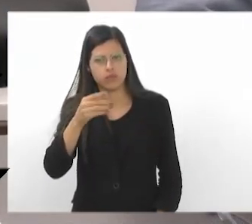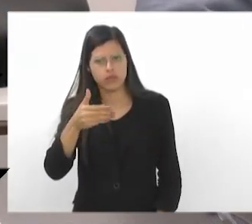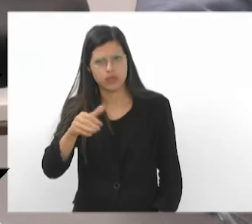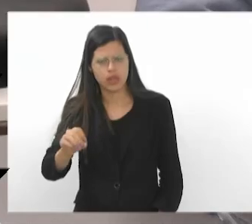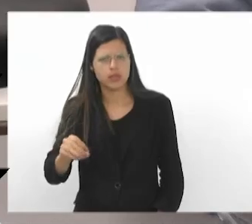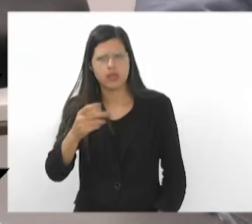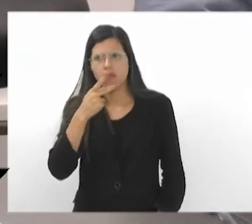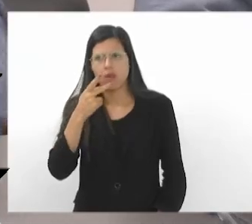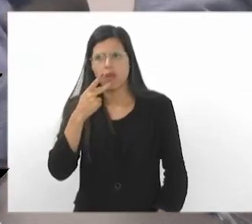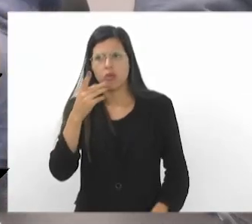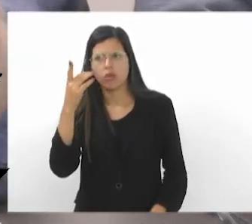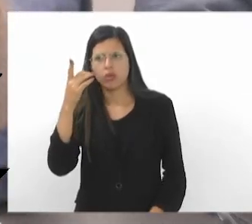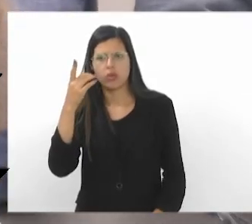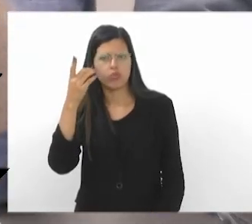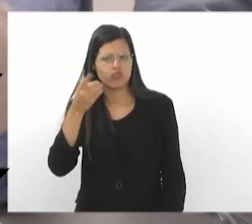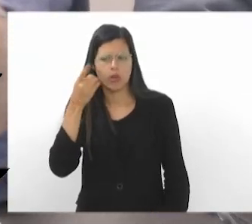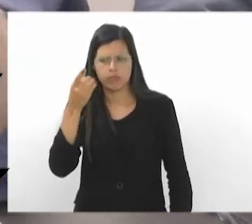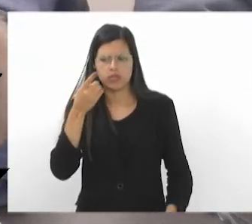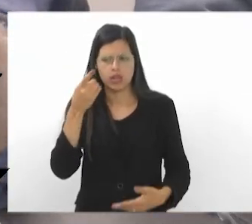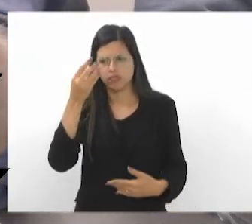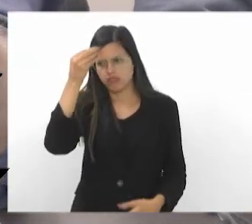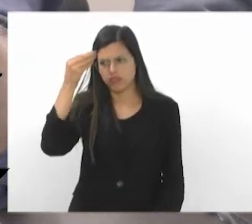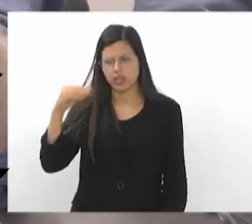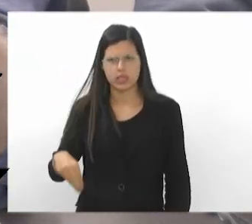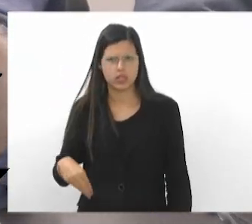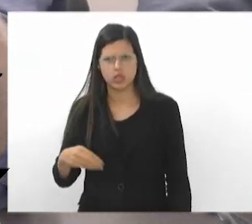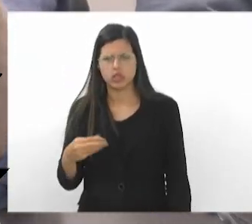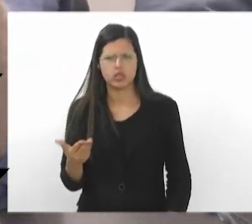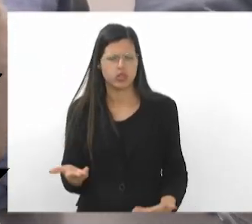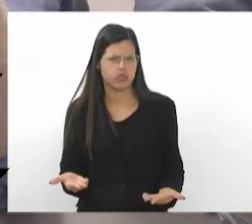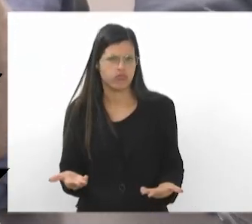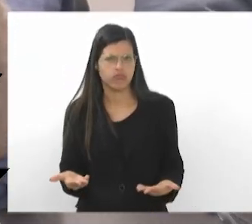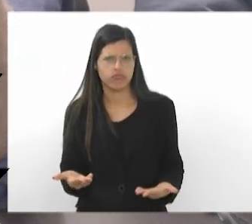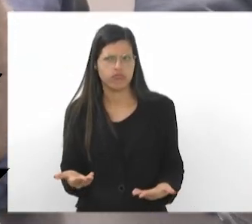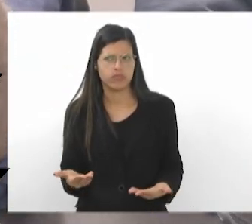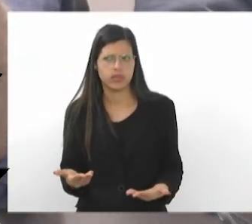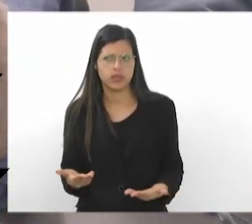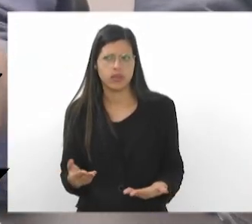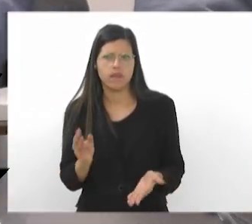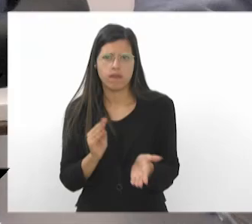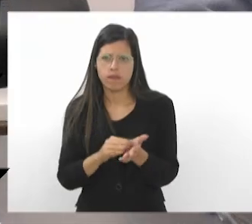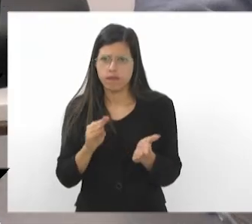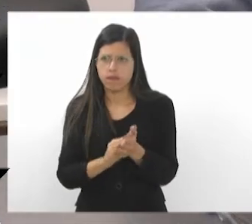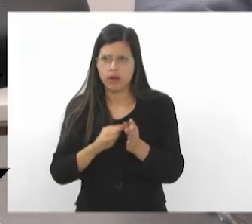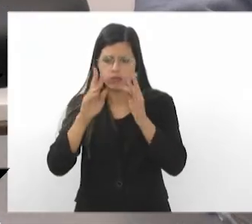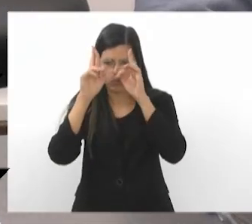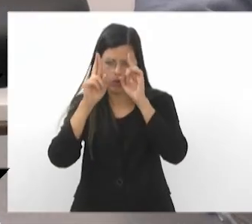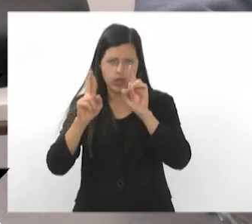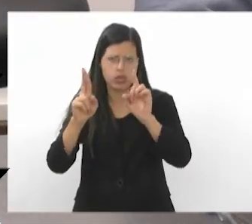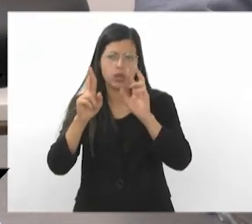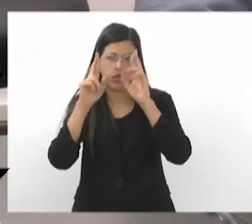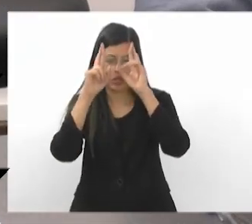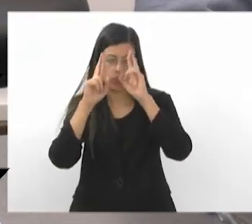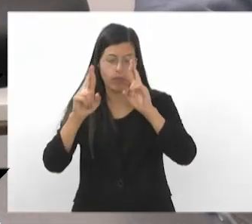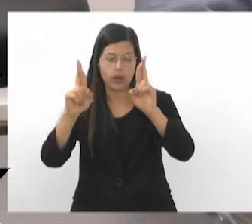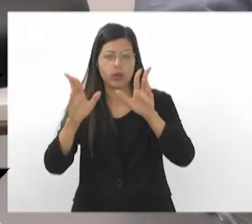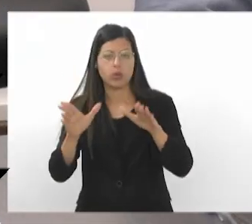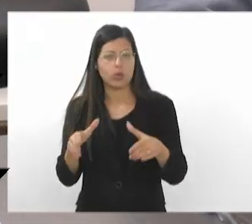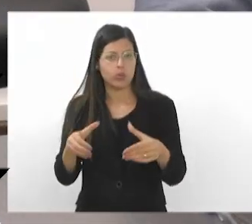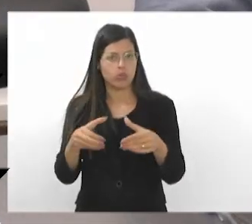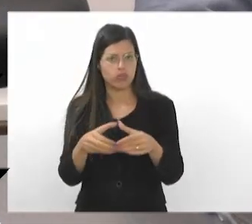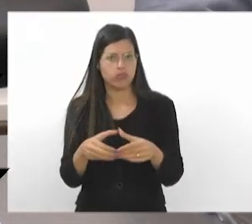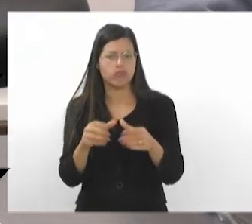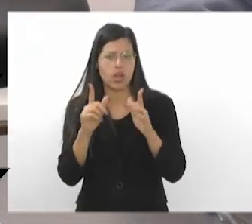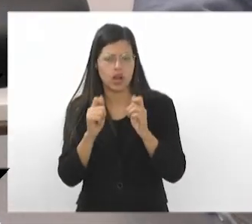uma outra função que nada tem a ver. Isso eu acho que é um desrespeito ao parlamento. Eu queria registrar isso, porque como a